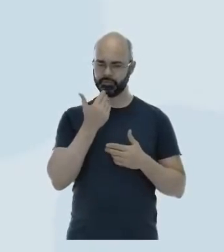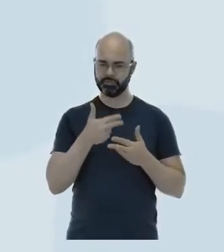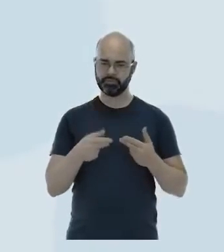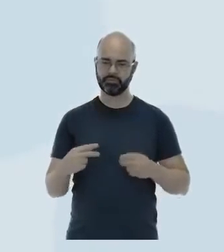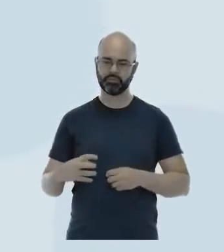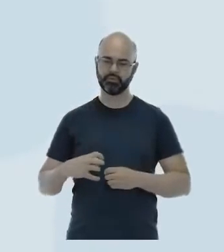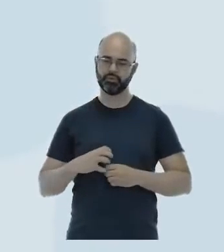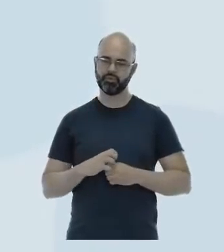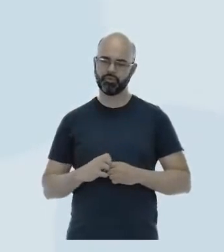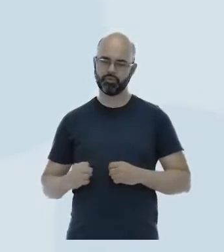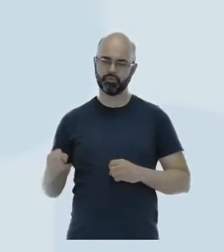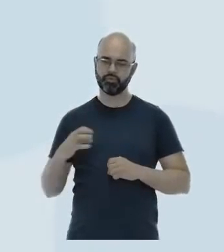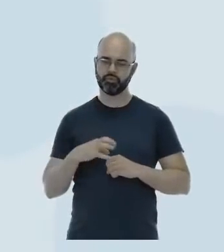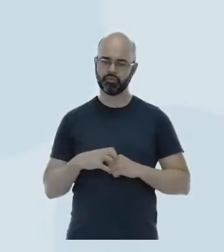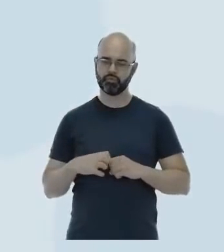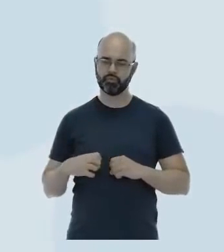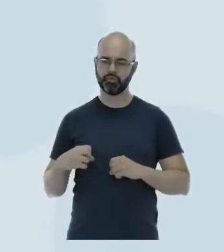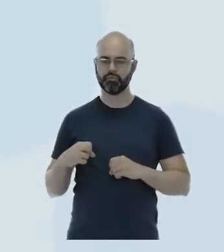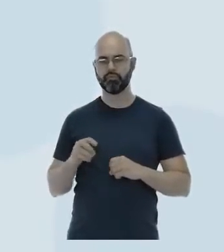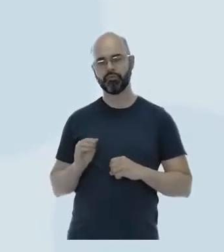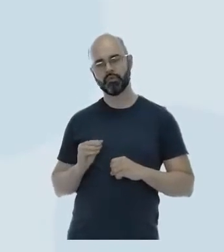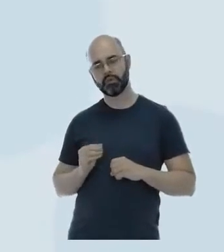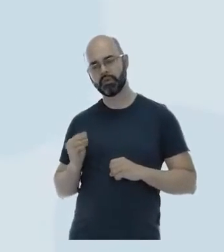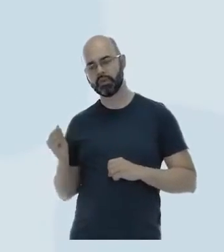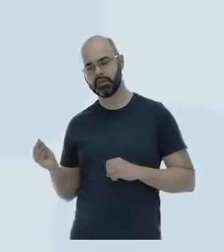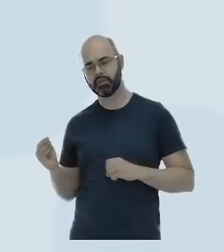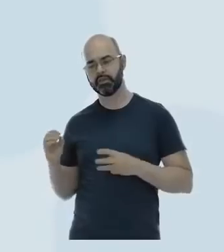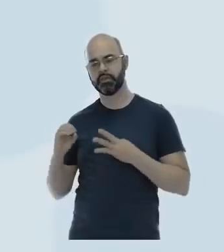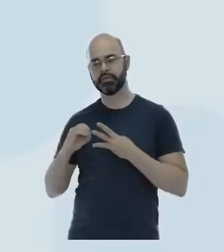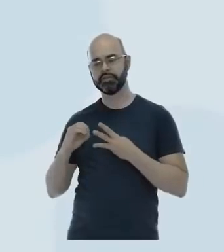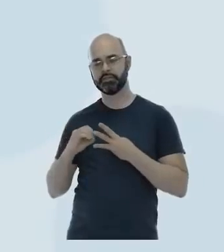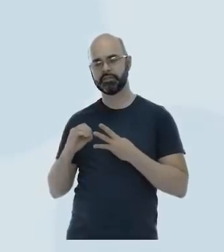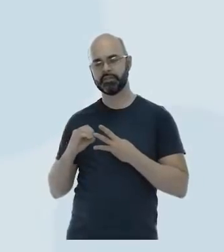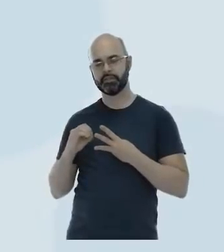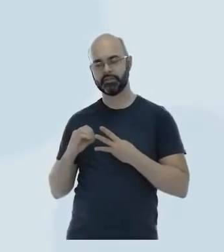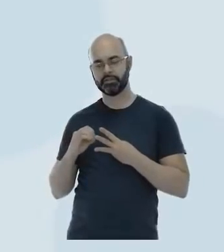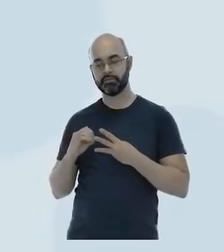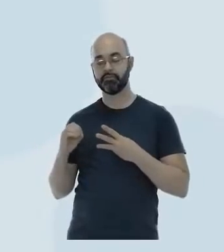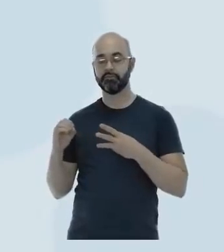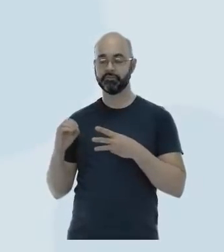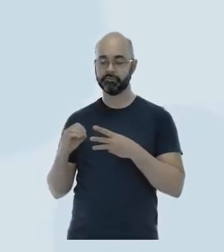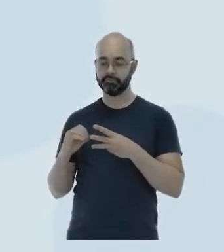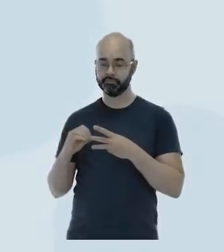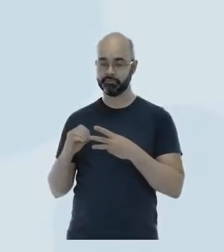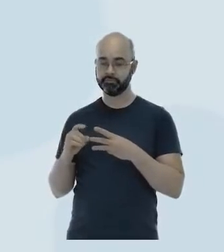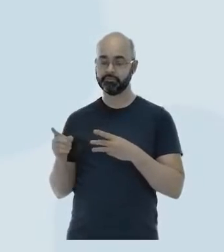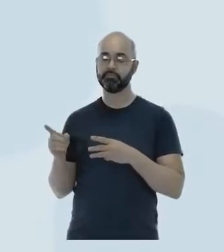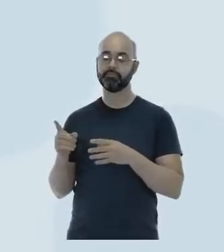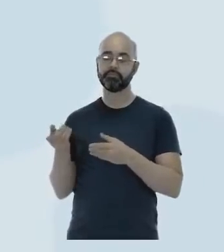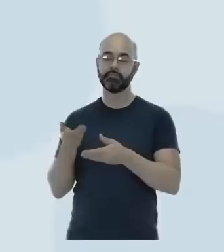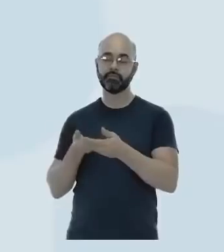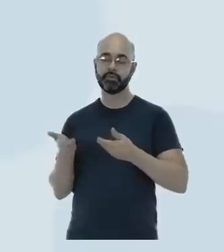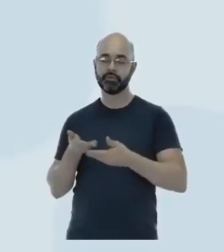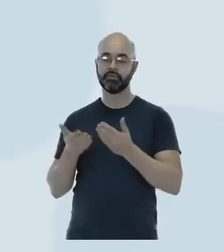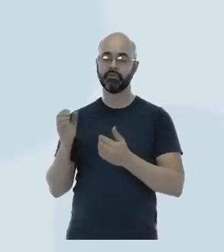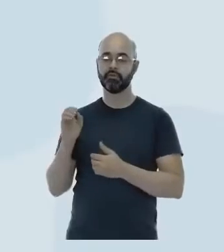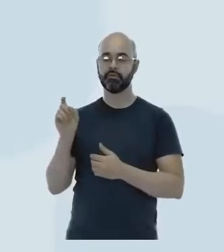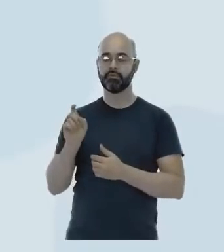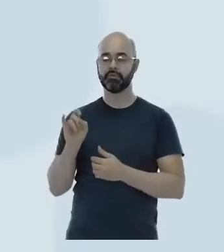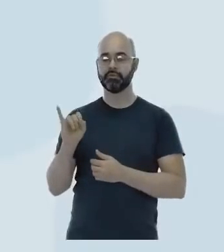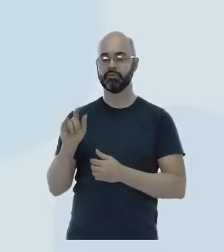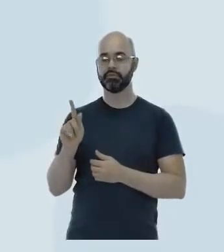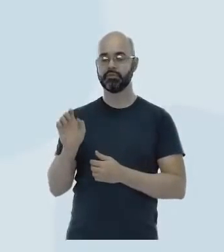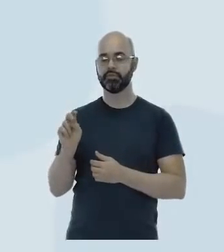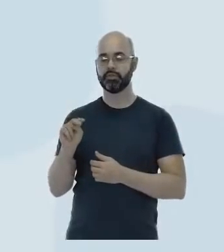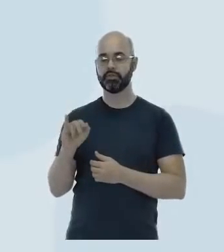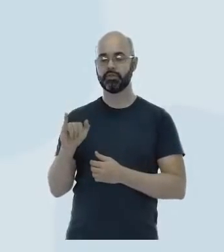açúcar e vai levar célula a célula. E esse açúcar vai ter que interagir com o oxigênio, tá bom?